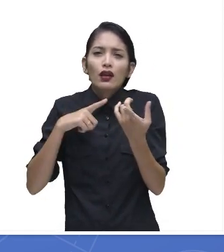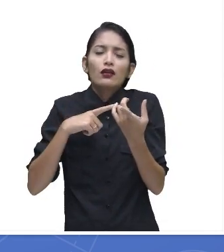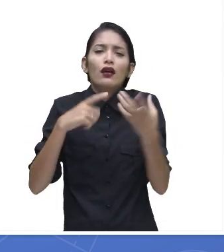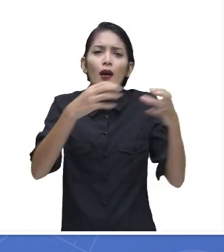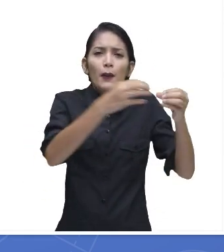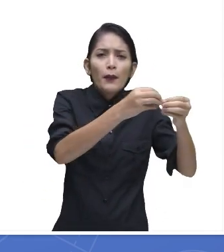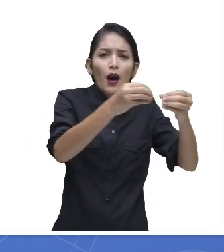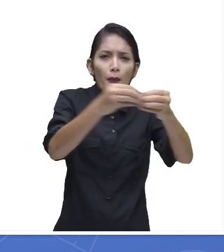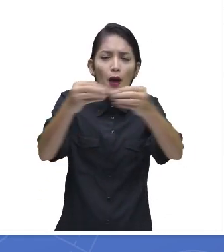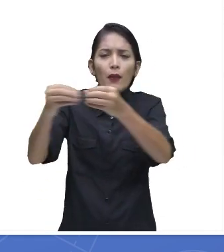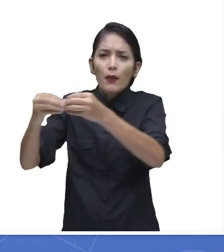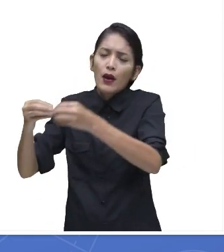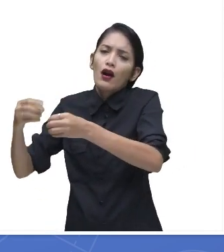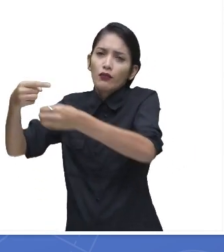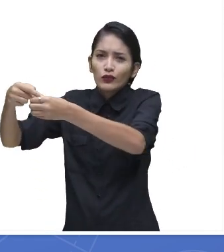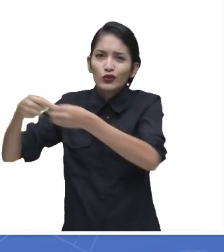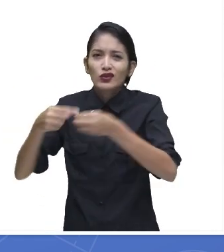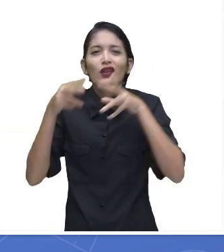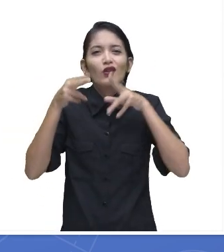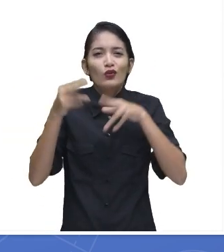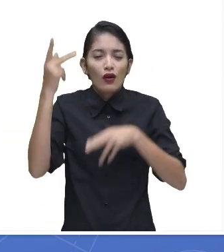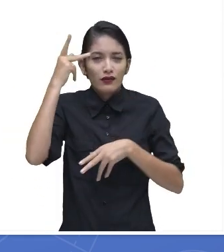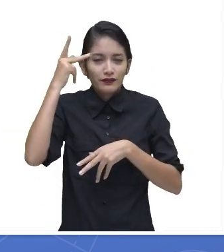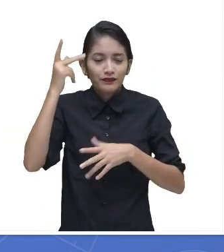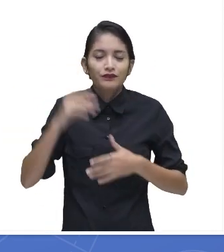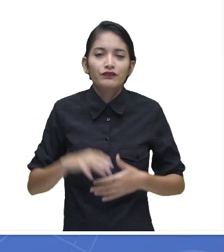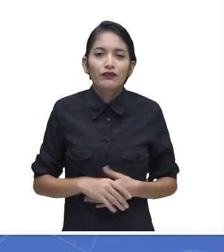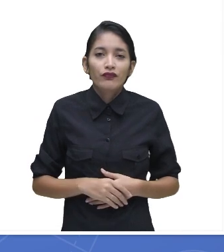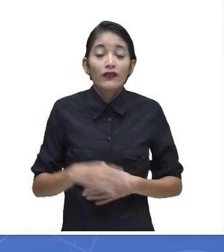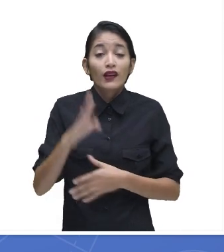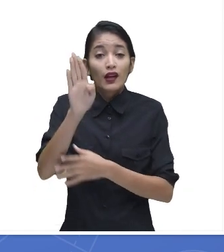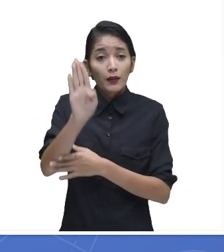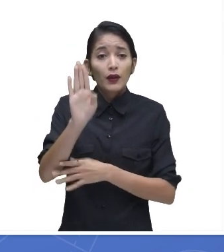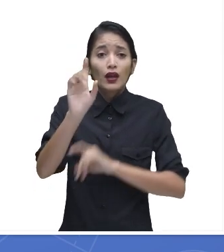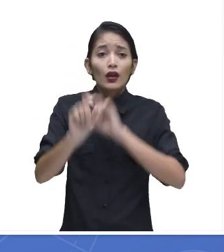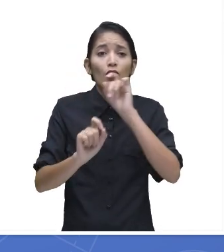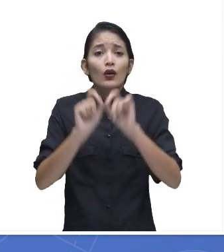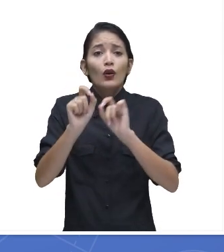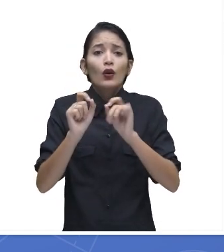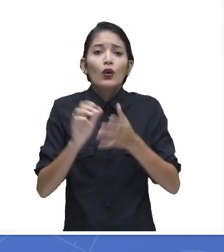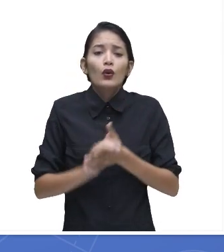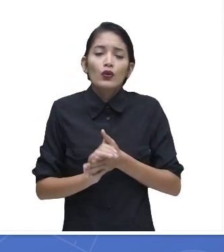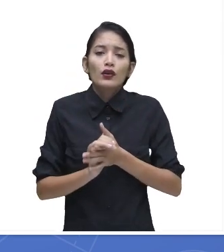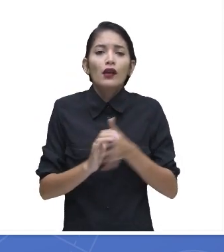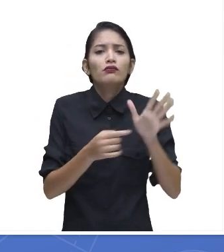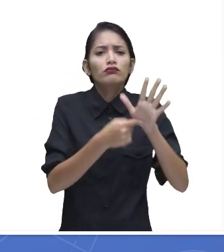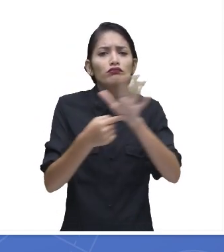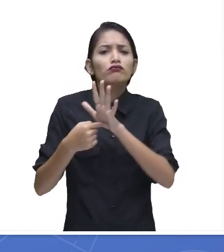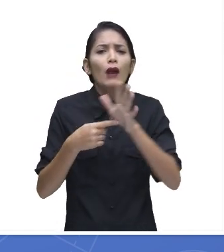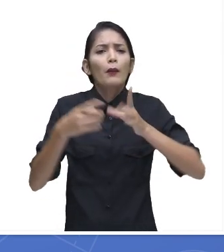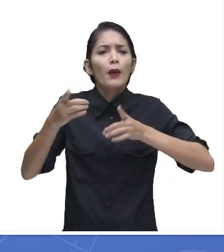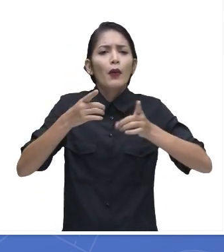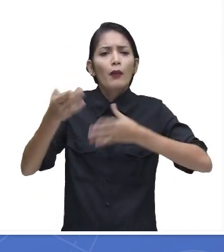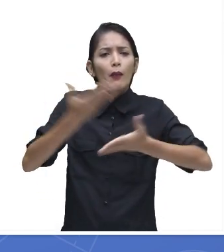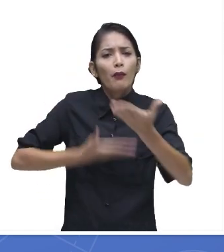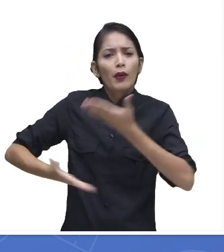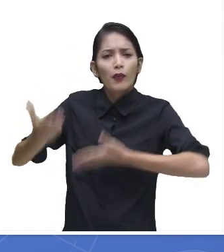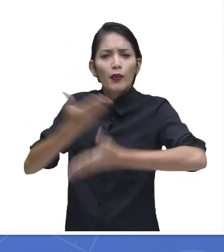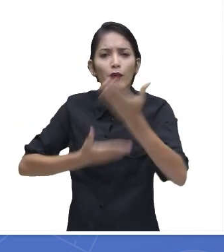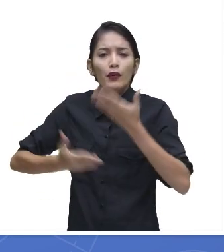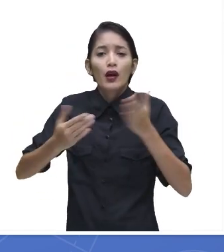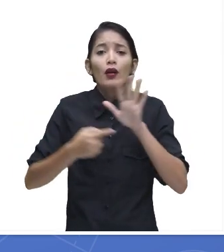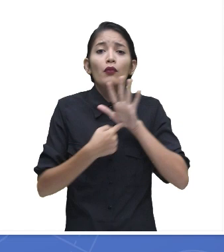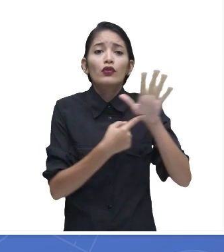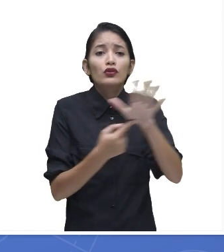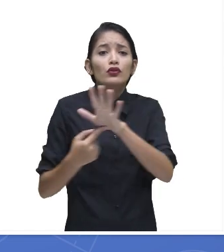como no caso de São Paulo. Letra B, são configurações cujas dinâmicas, em alguns casos, levaram seus